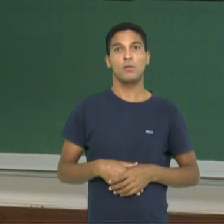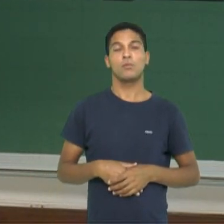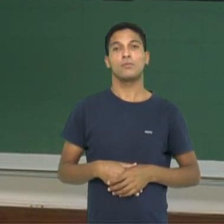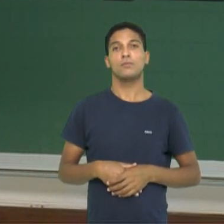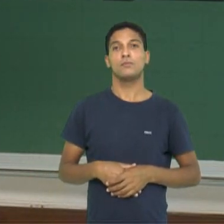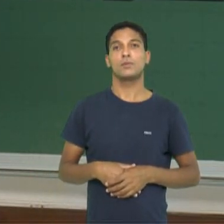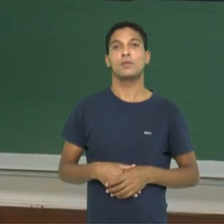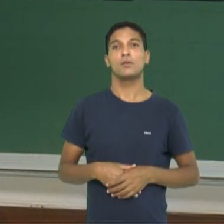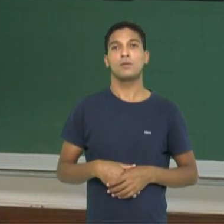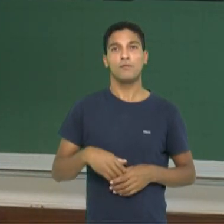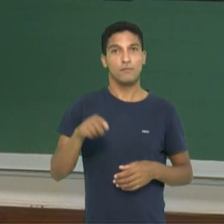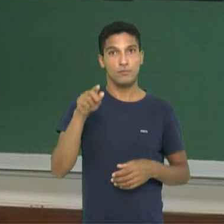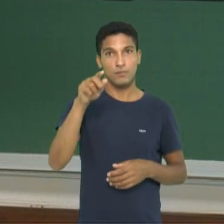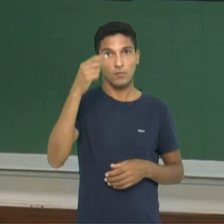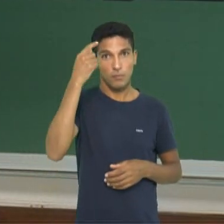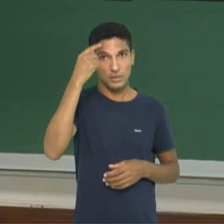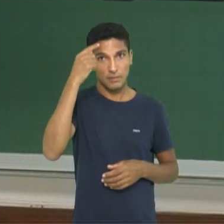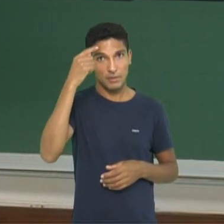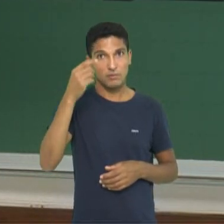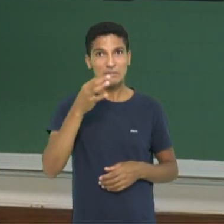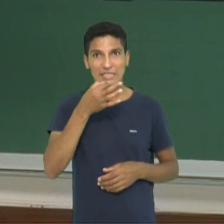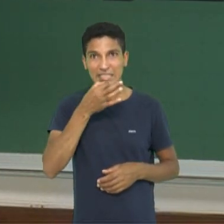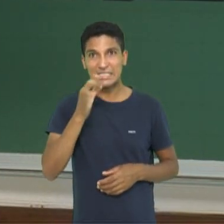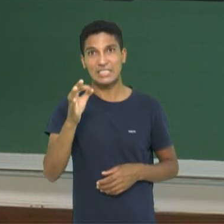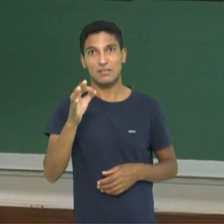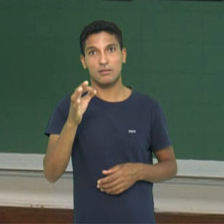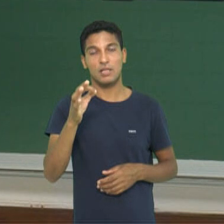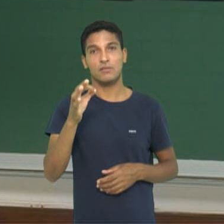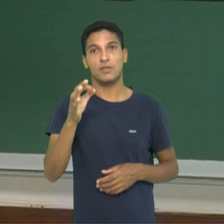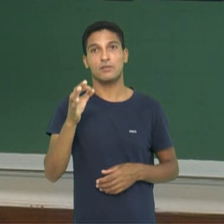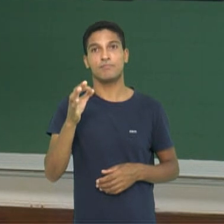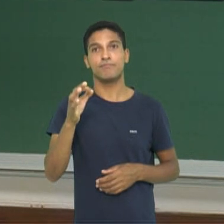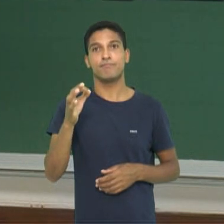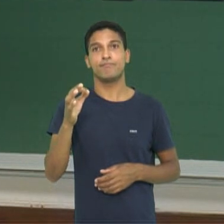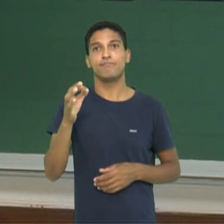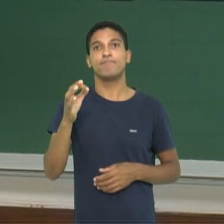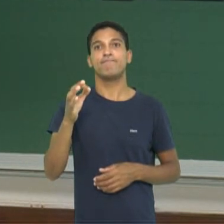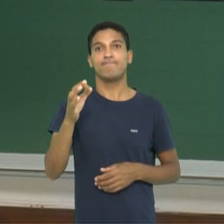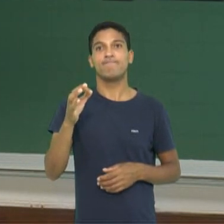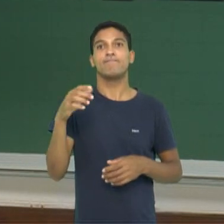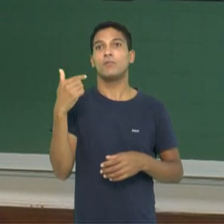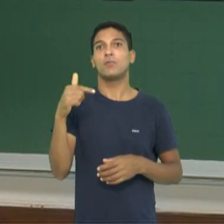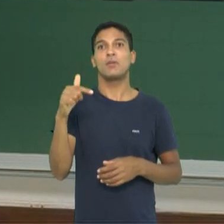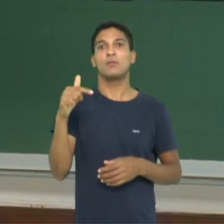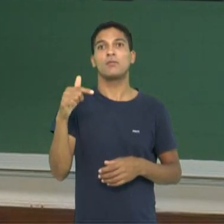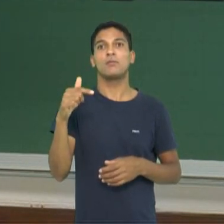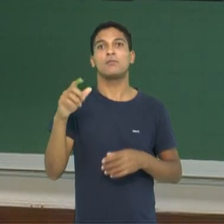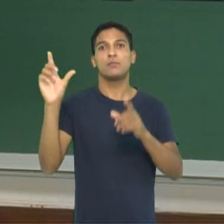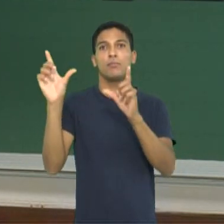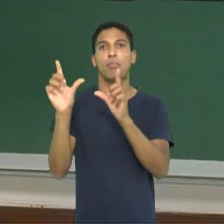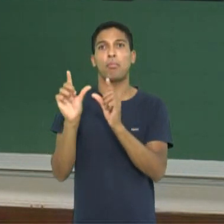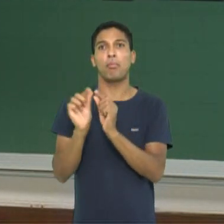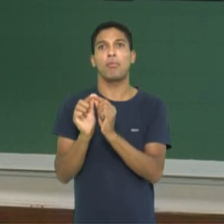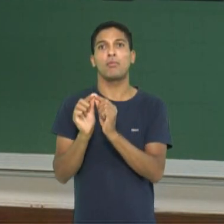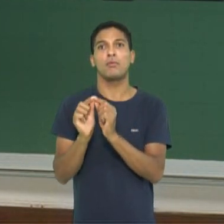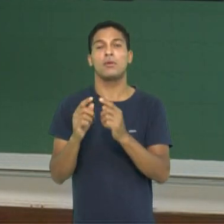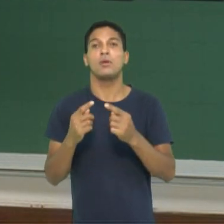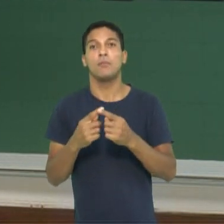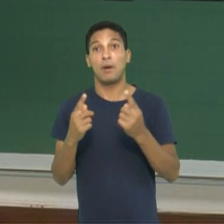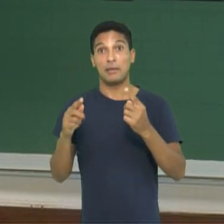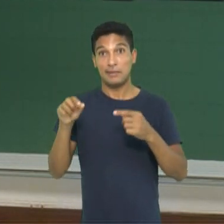crítico vai se tornando cada vez mais raro. E o padrão, quando você se enquadra nesses padrões, você pode ser até mesmo